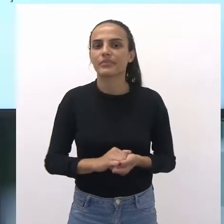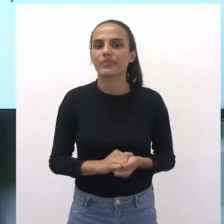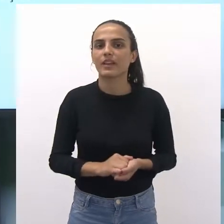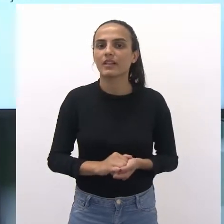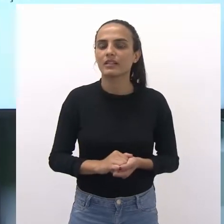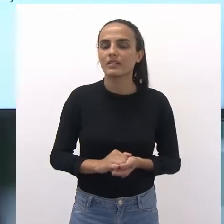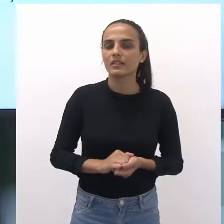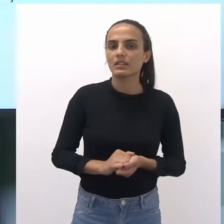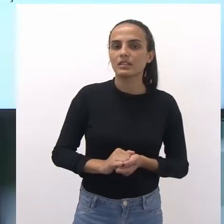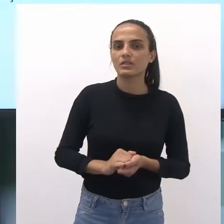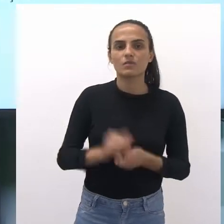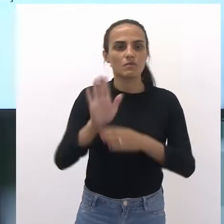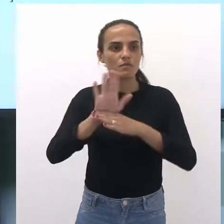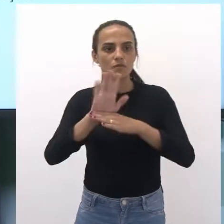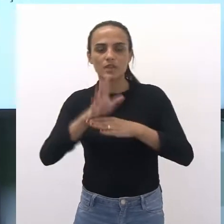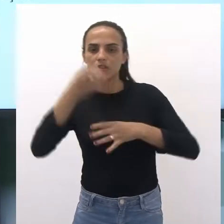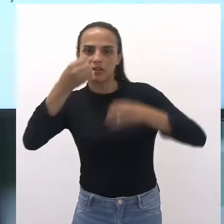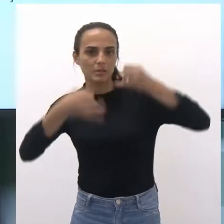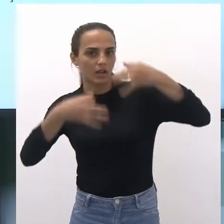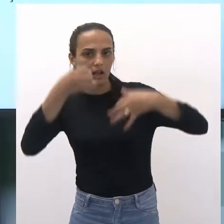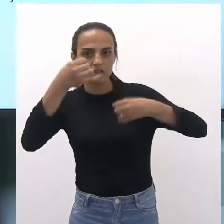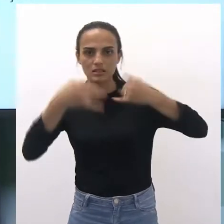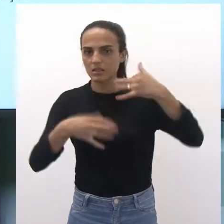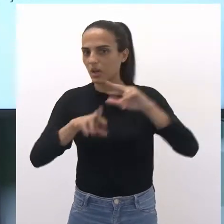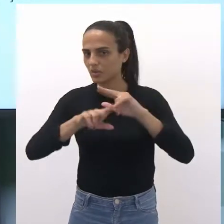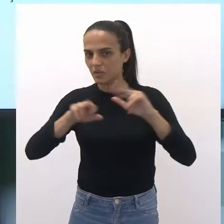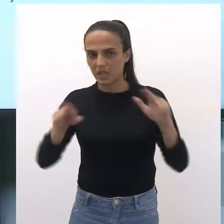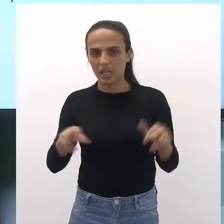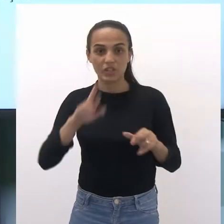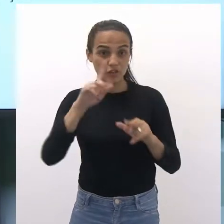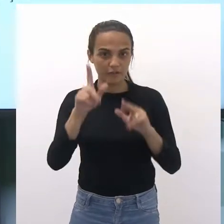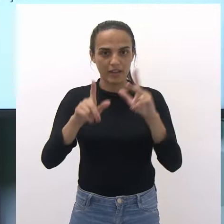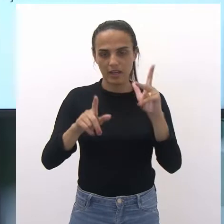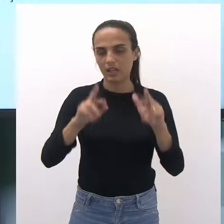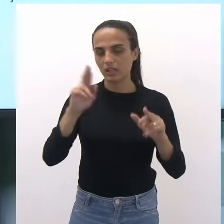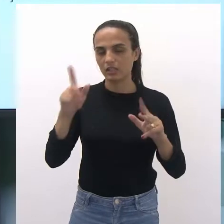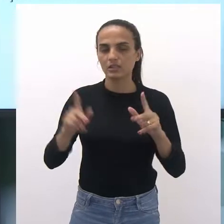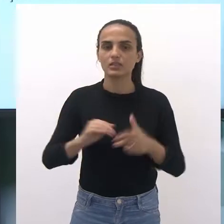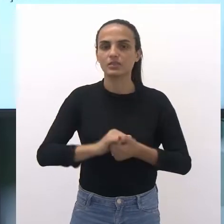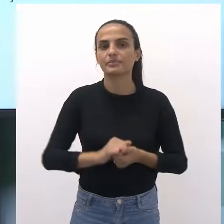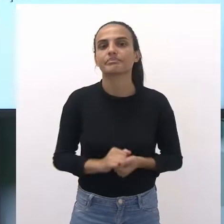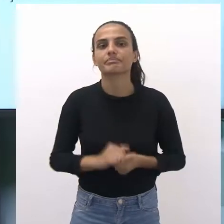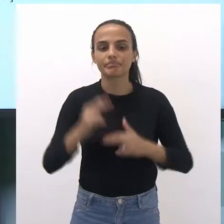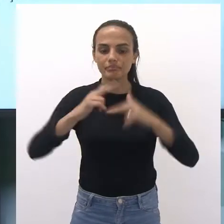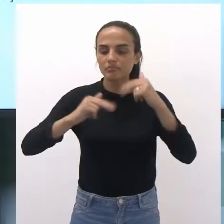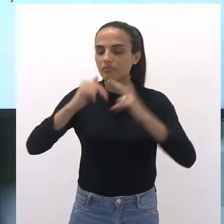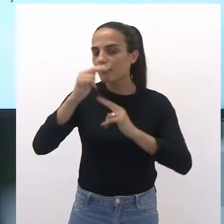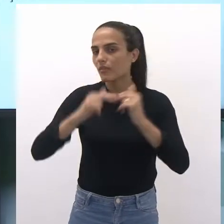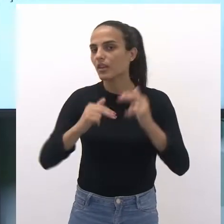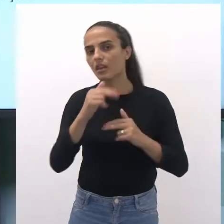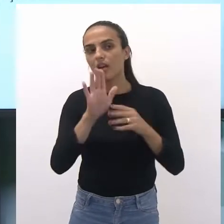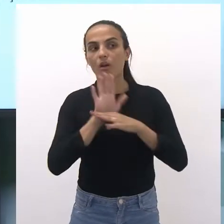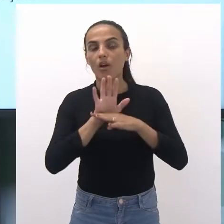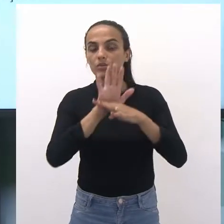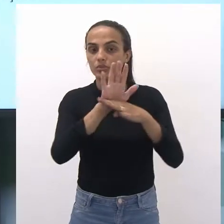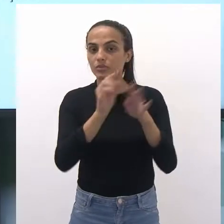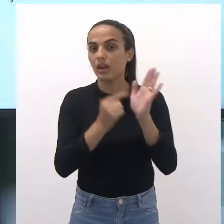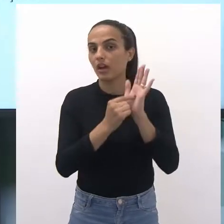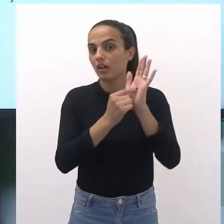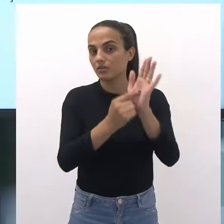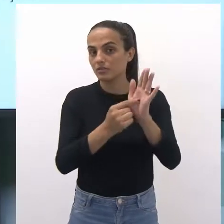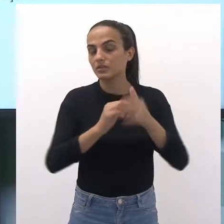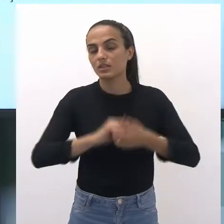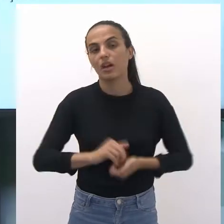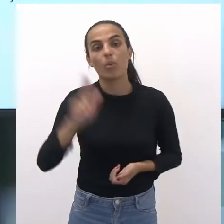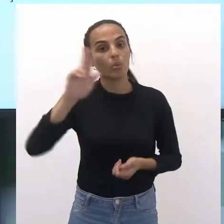narrativa de um vídeo. Então, fazer a transposição disso, utilizar esse recurso com finalidade educacional é muito